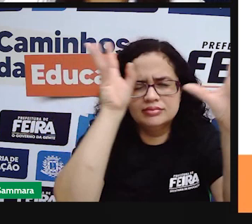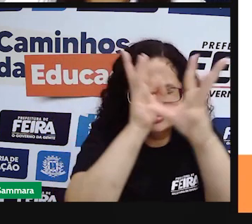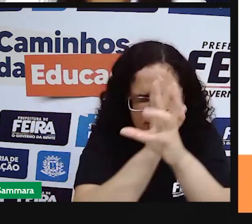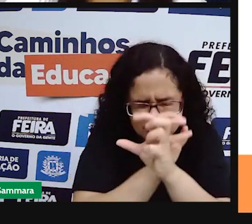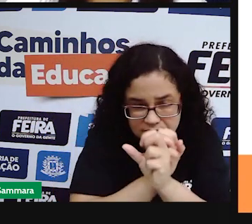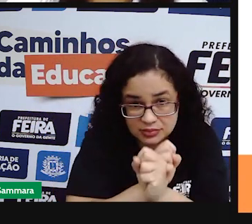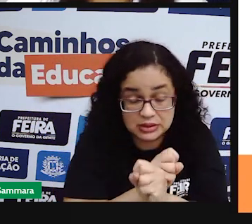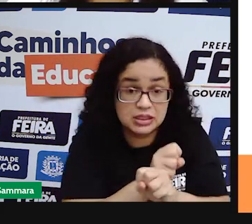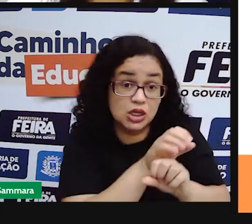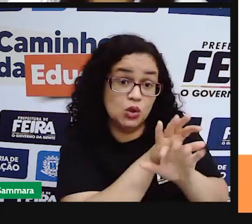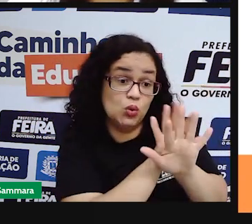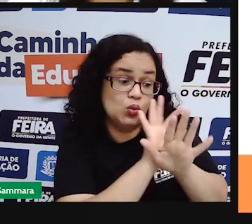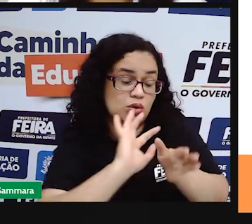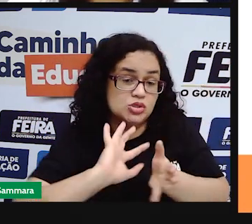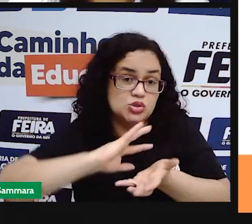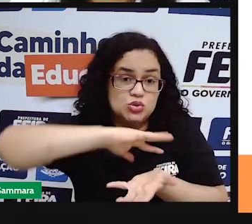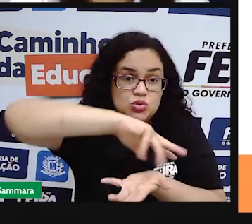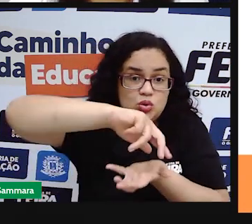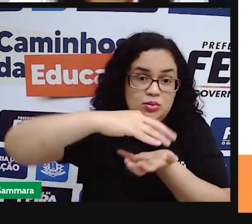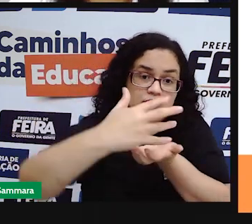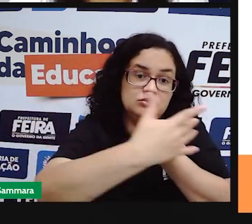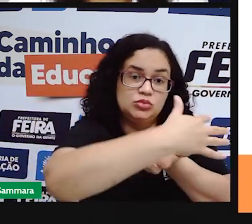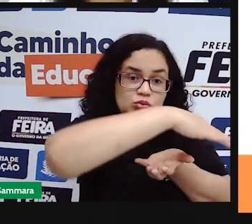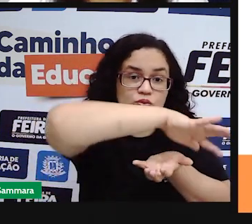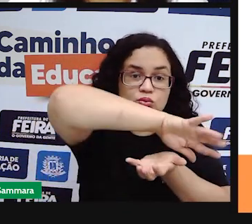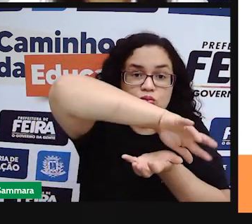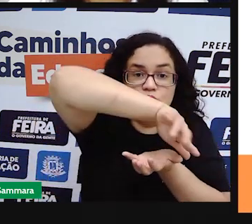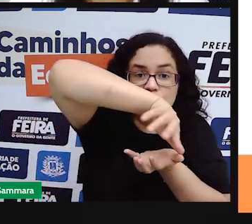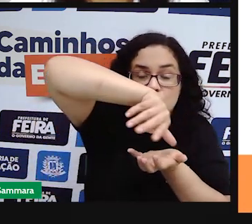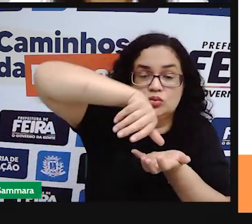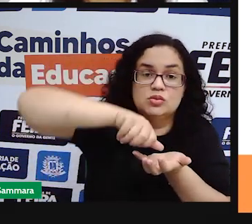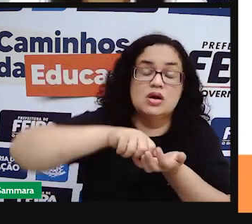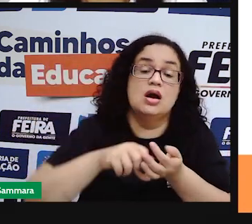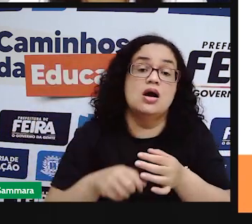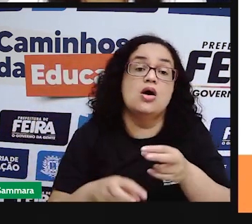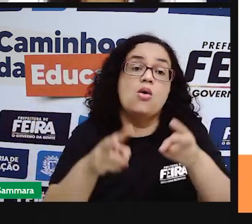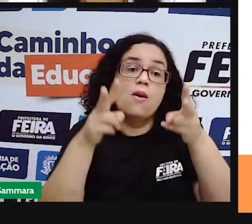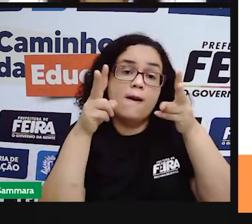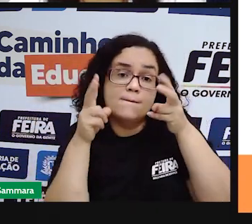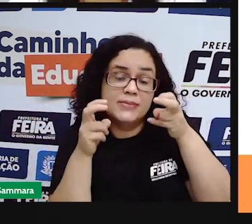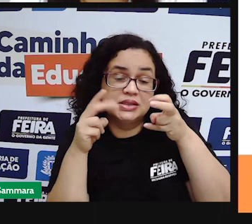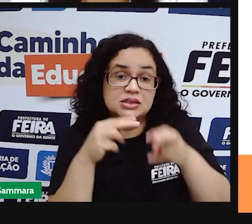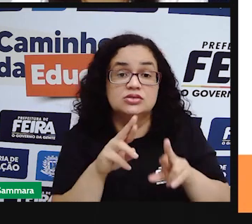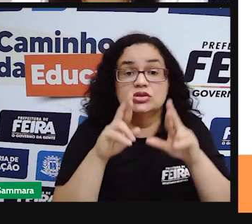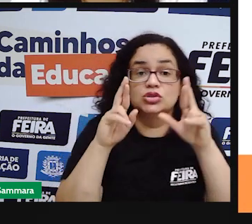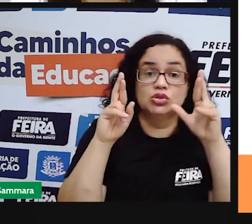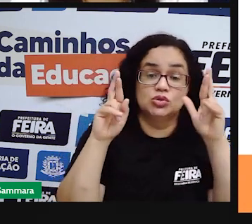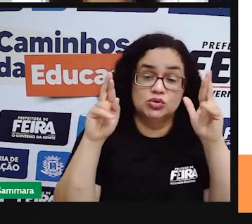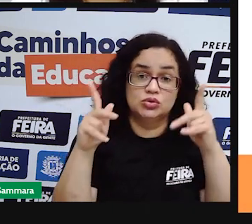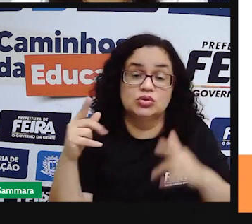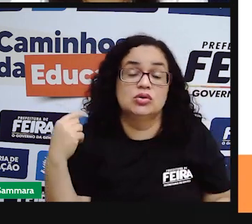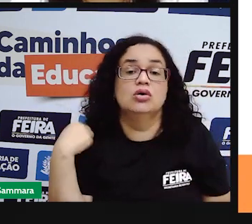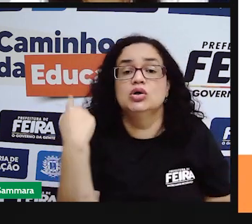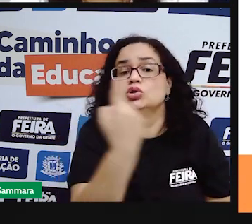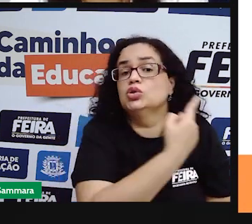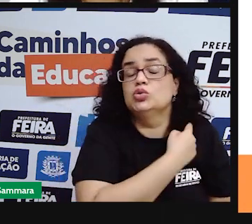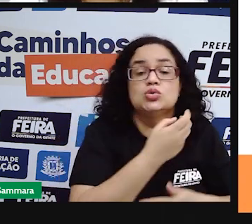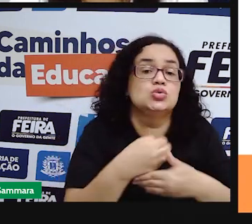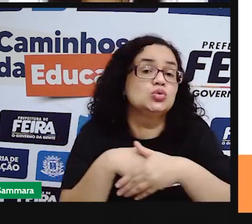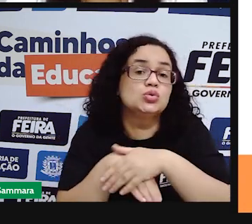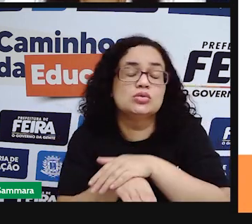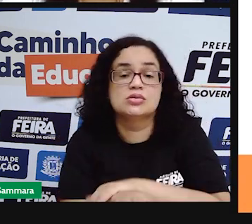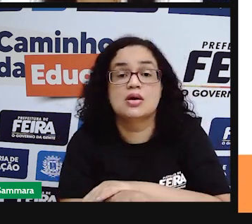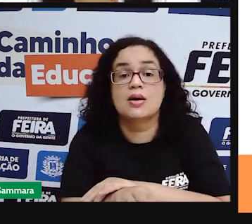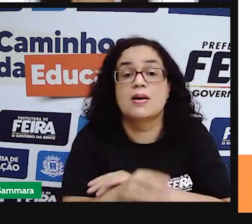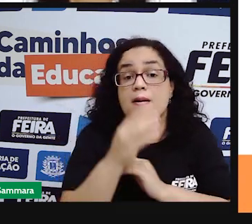a sombra projetada. E aí a gente percebe que existe aí uma diferença em relação aos nossos hábitos. Por